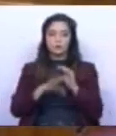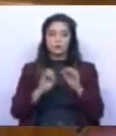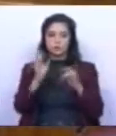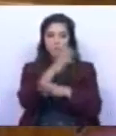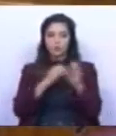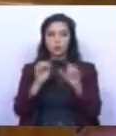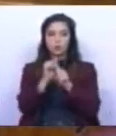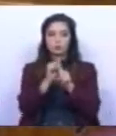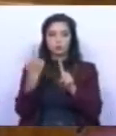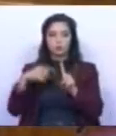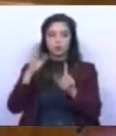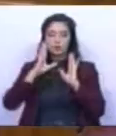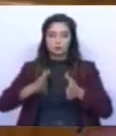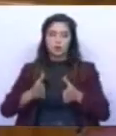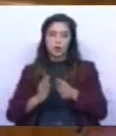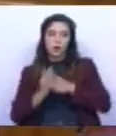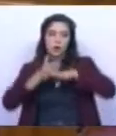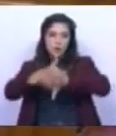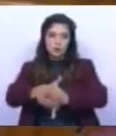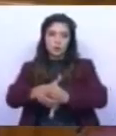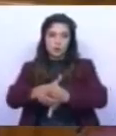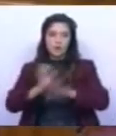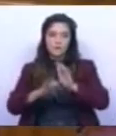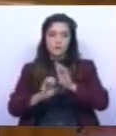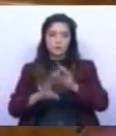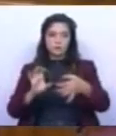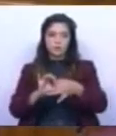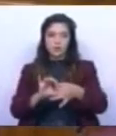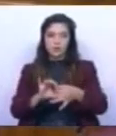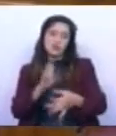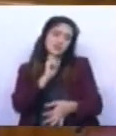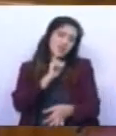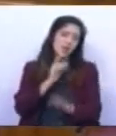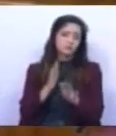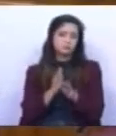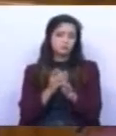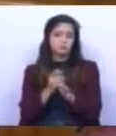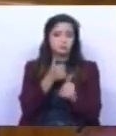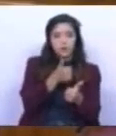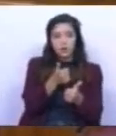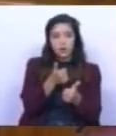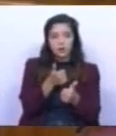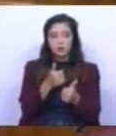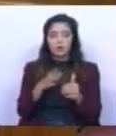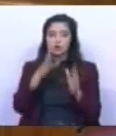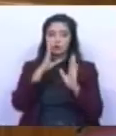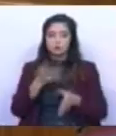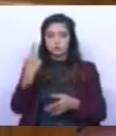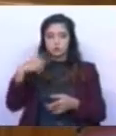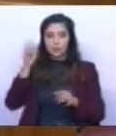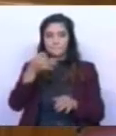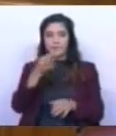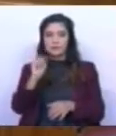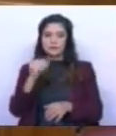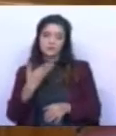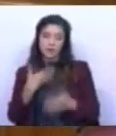correção de uma injustiça no acesso a esses fundos, independentemente da pertinência e até da oportunidade da injustiça visada pelo PSD,